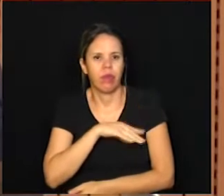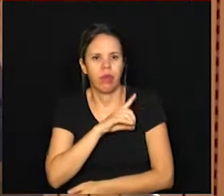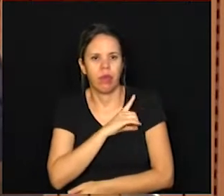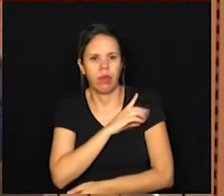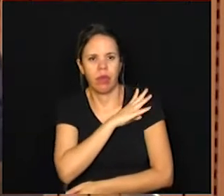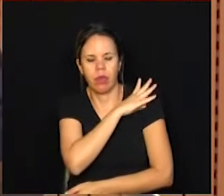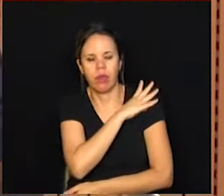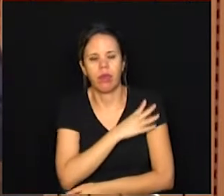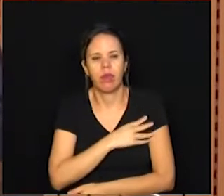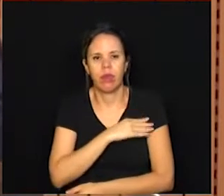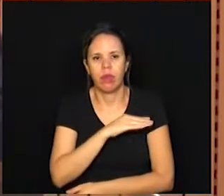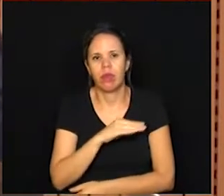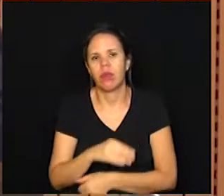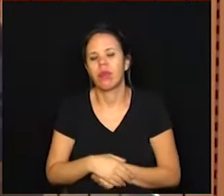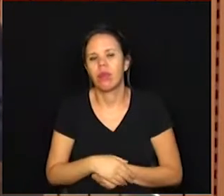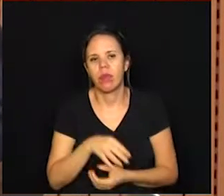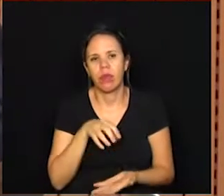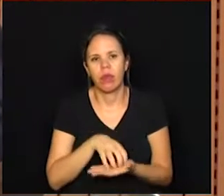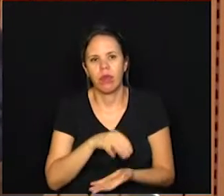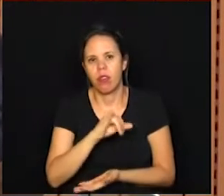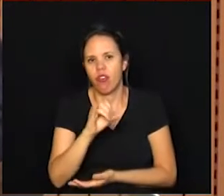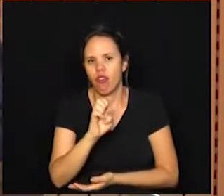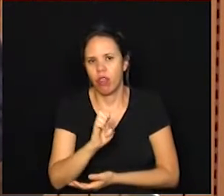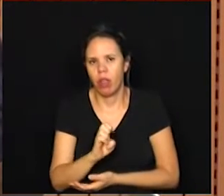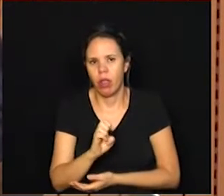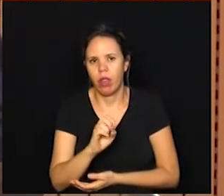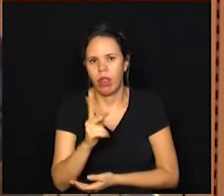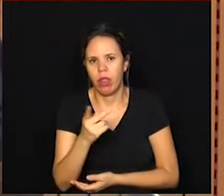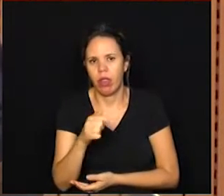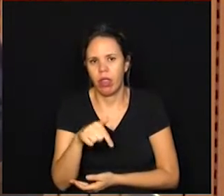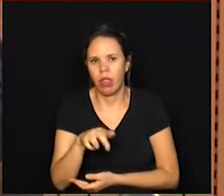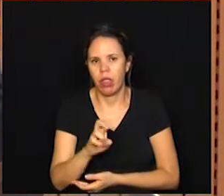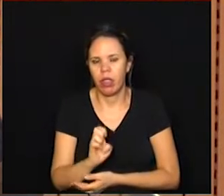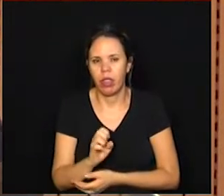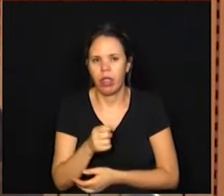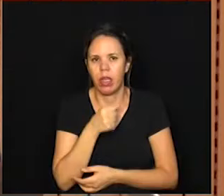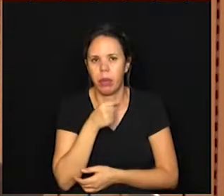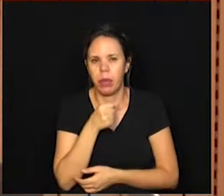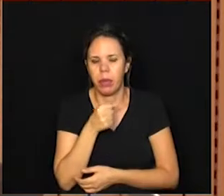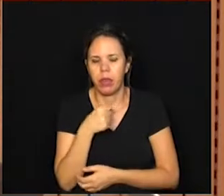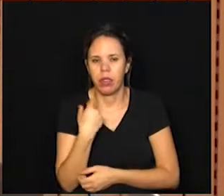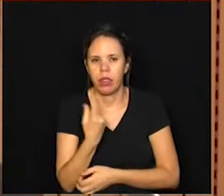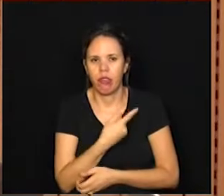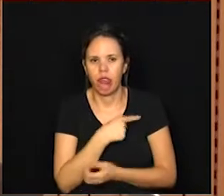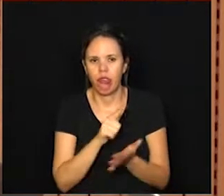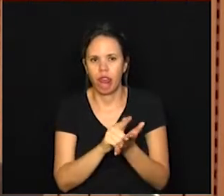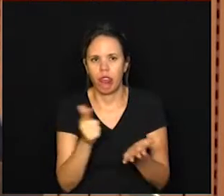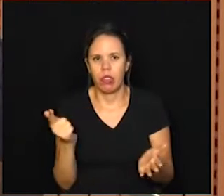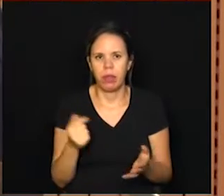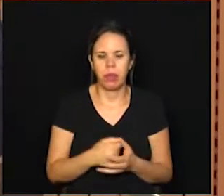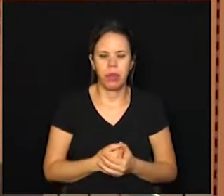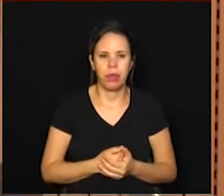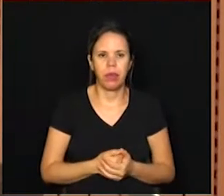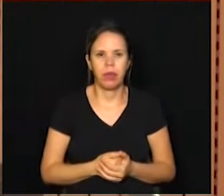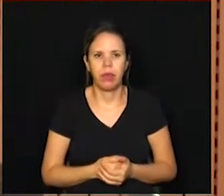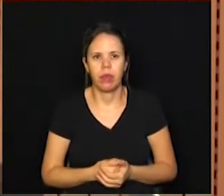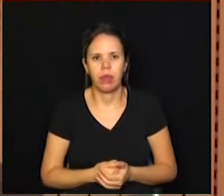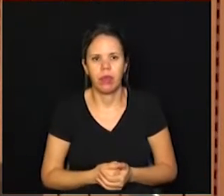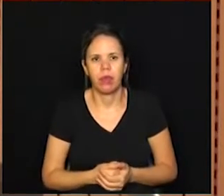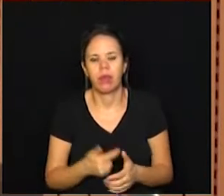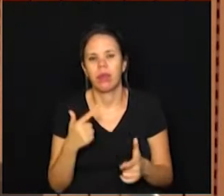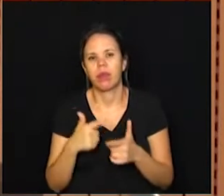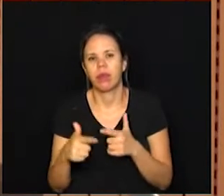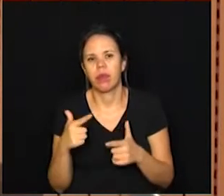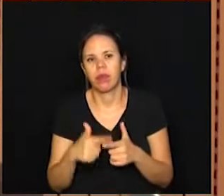José Henrique Ventura, em entrevista ao nosso jornal, dizia que um dos problemas